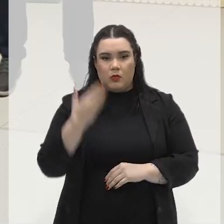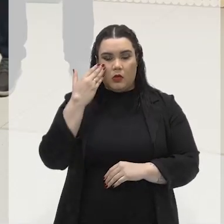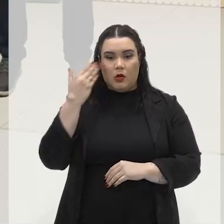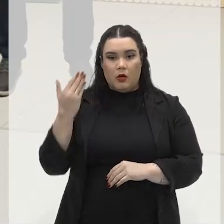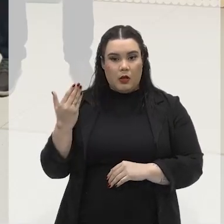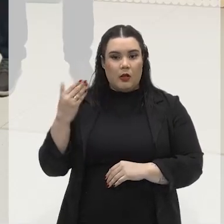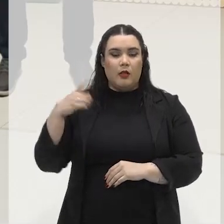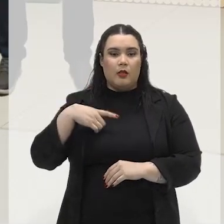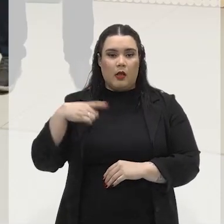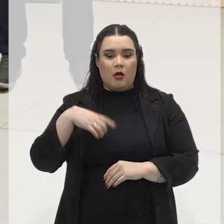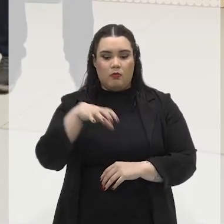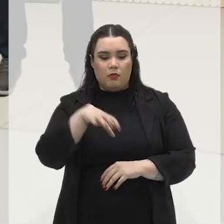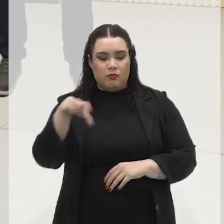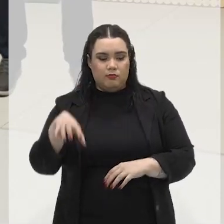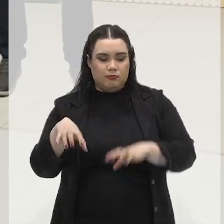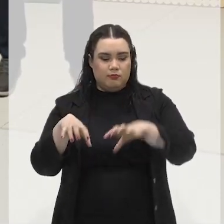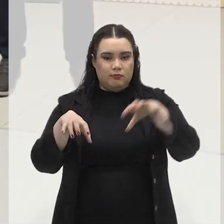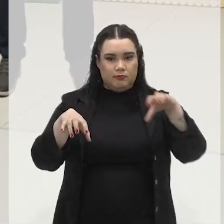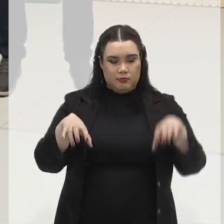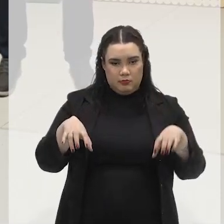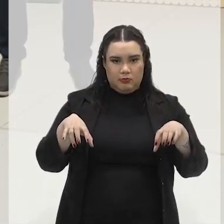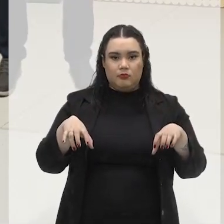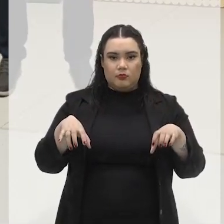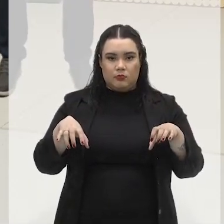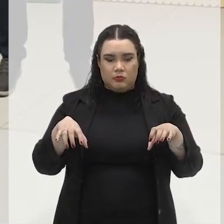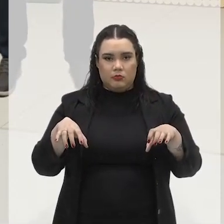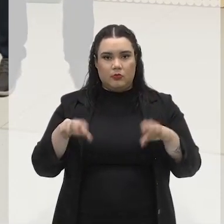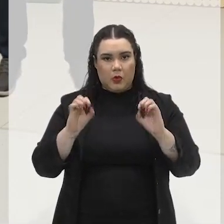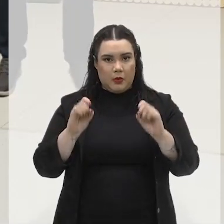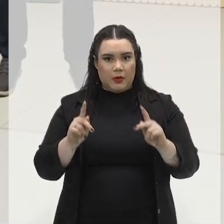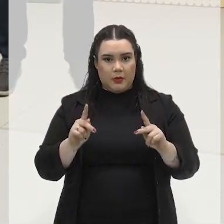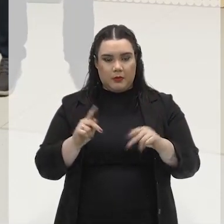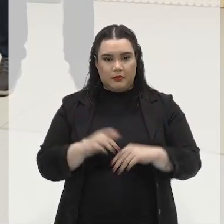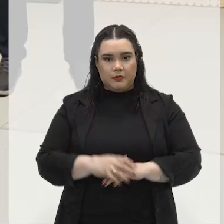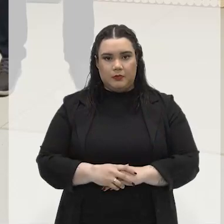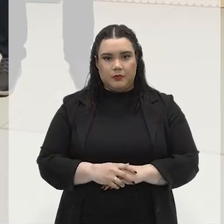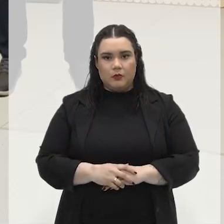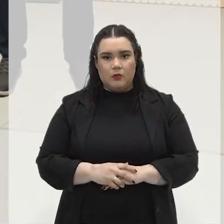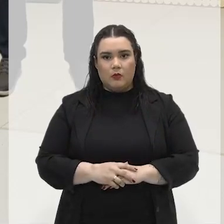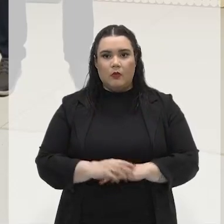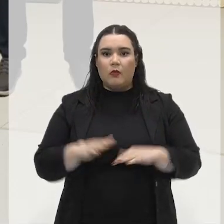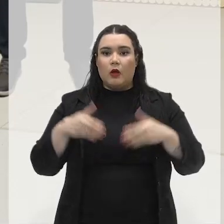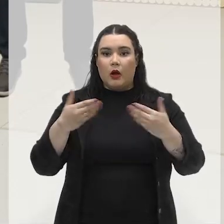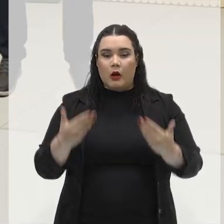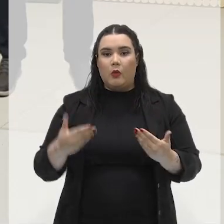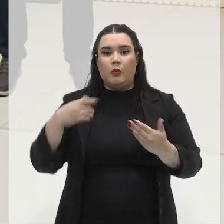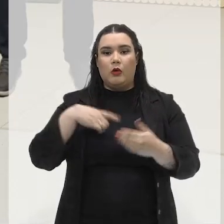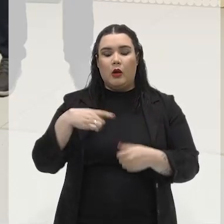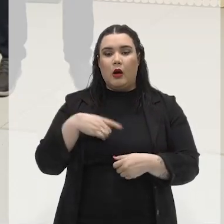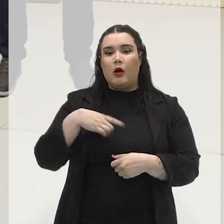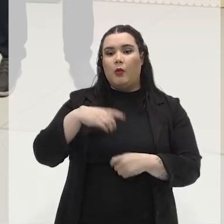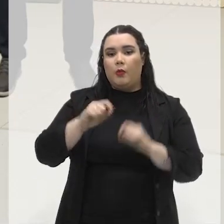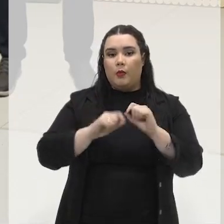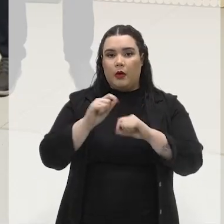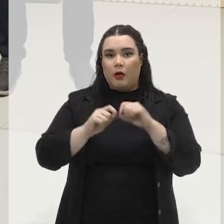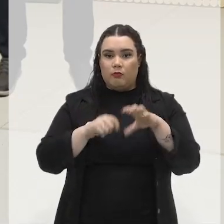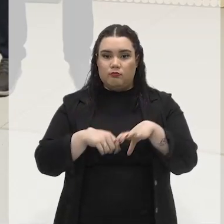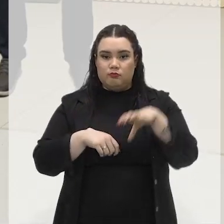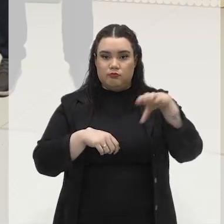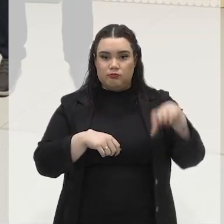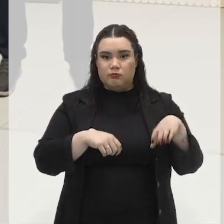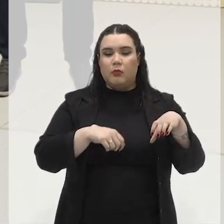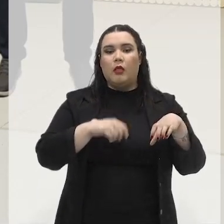nêutron e do lado esquerdo tu tem o próton, tá? Então do lado direito, o nêutron também é formado por